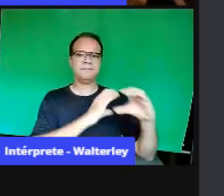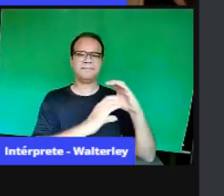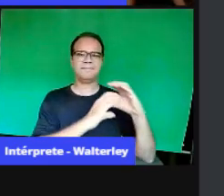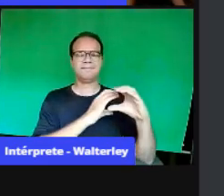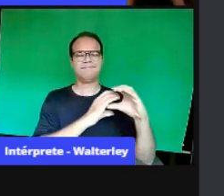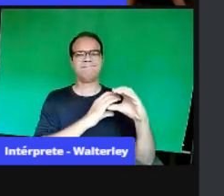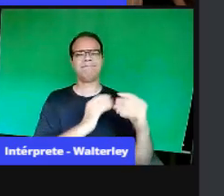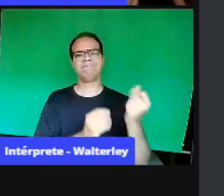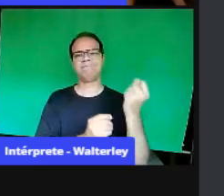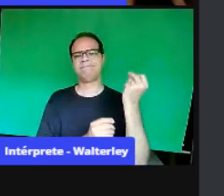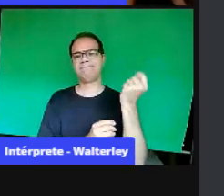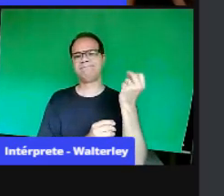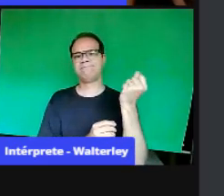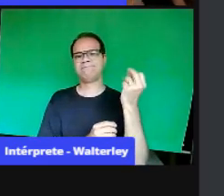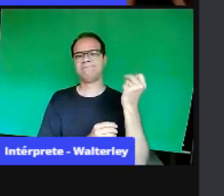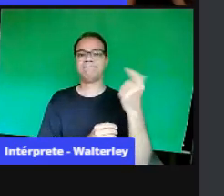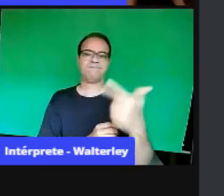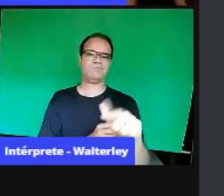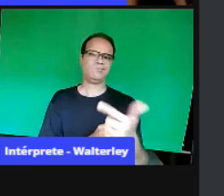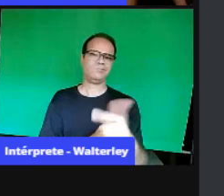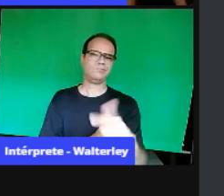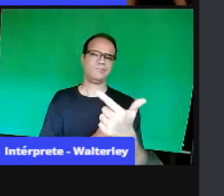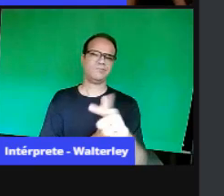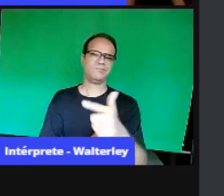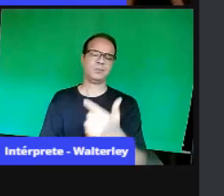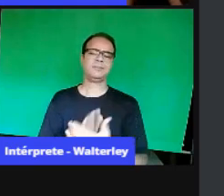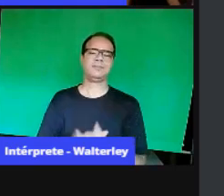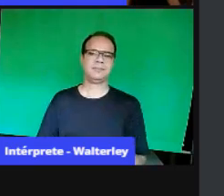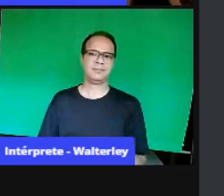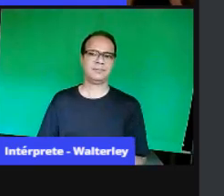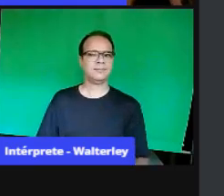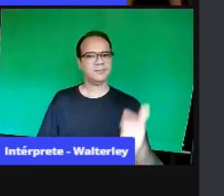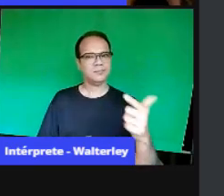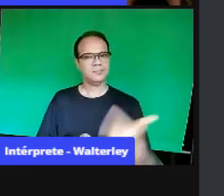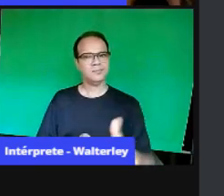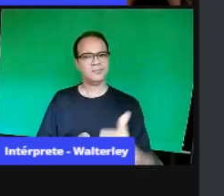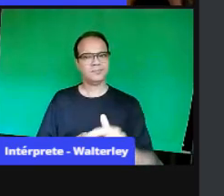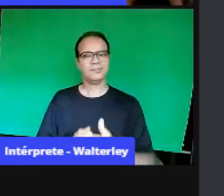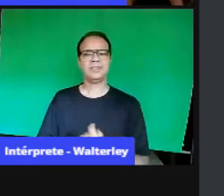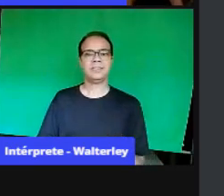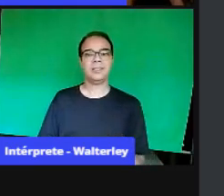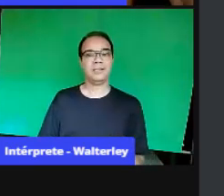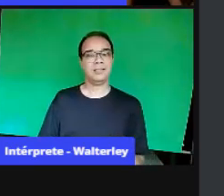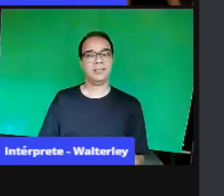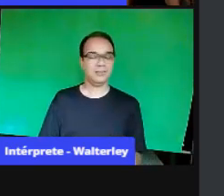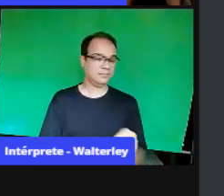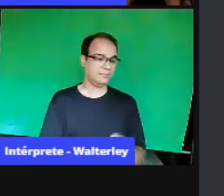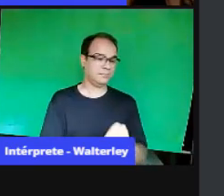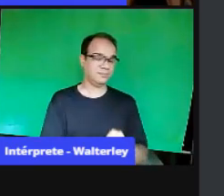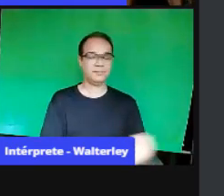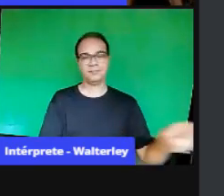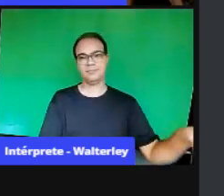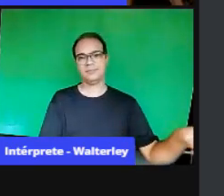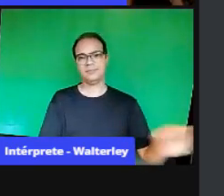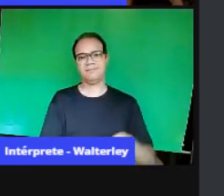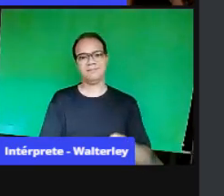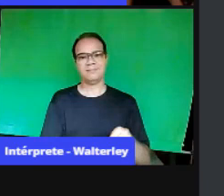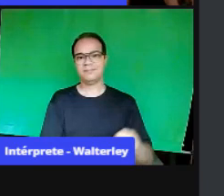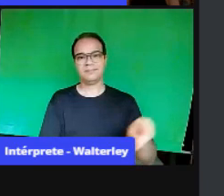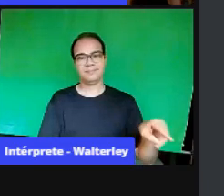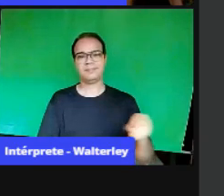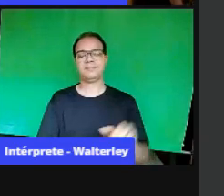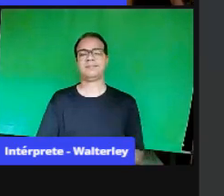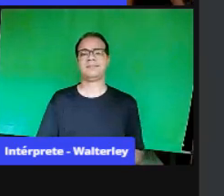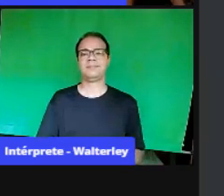E ele não foi indicada uma situação de habilidade não existente ali. A gente espera demais